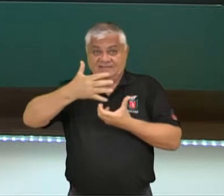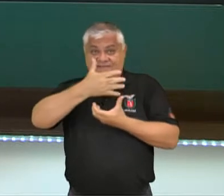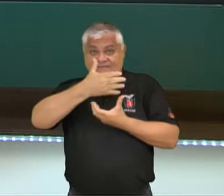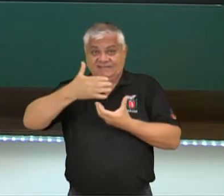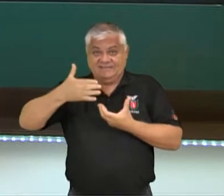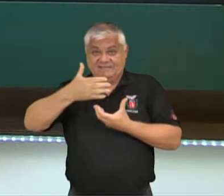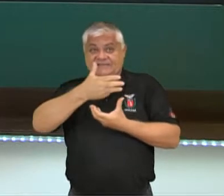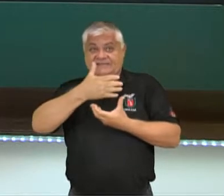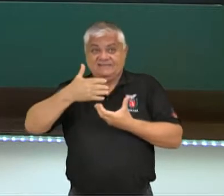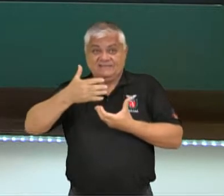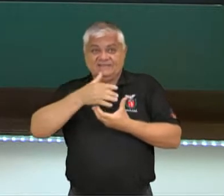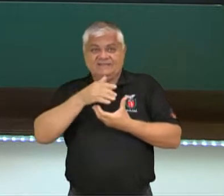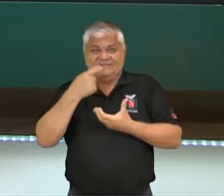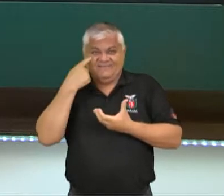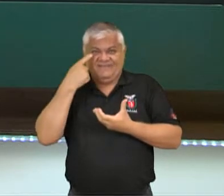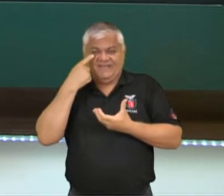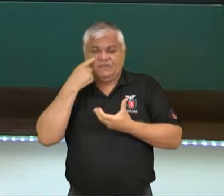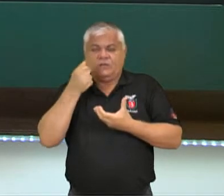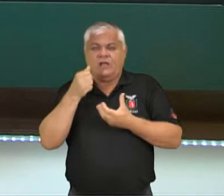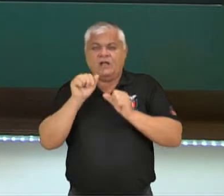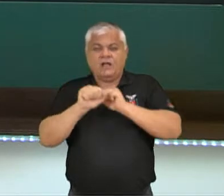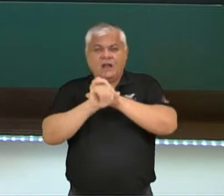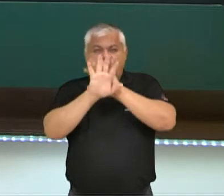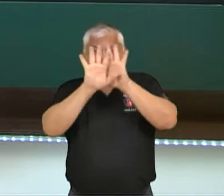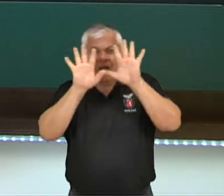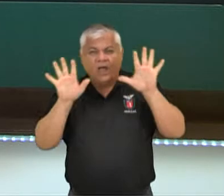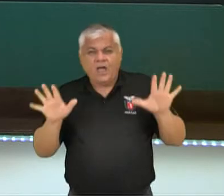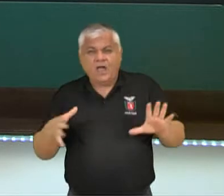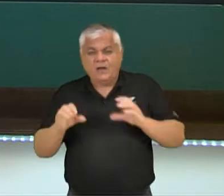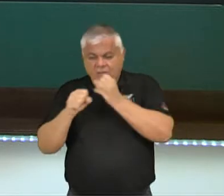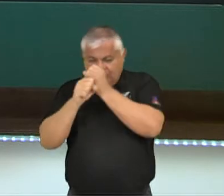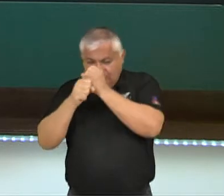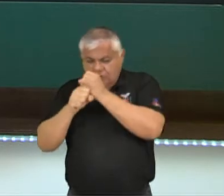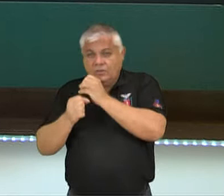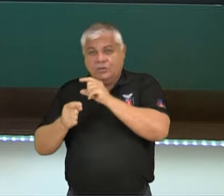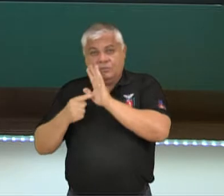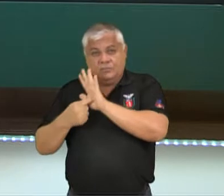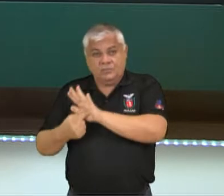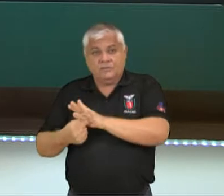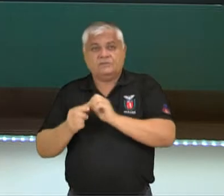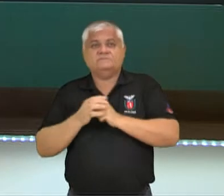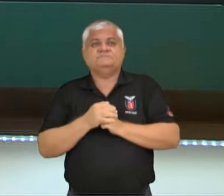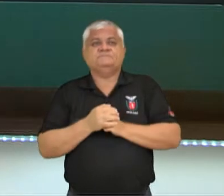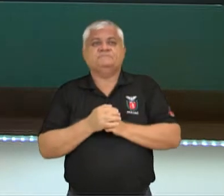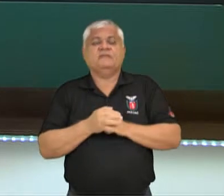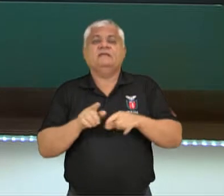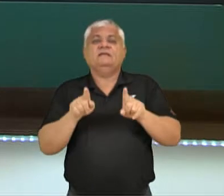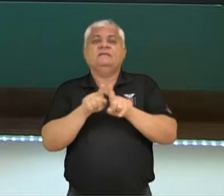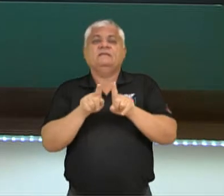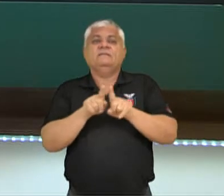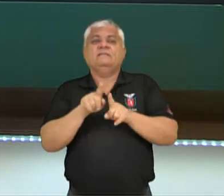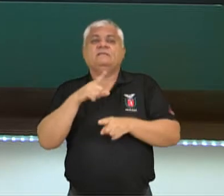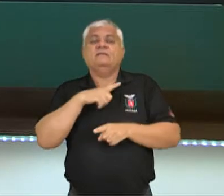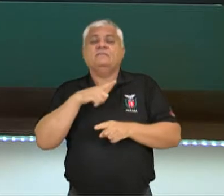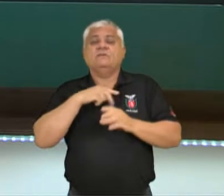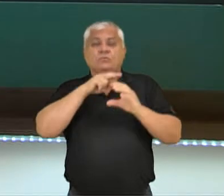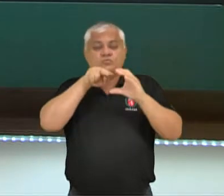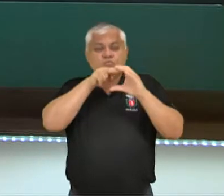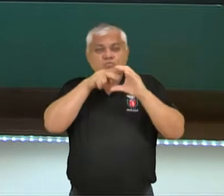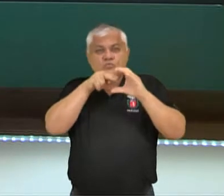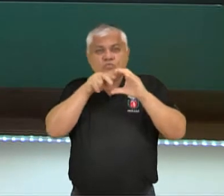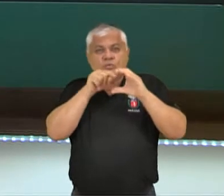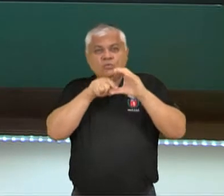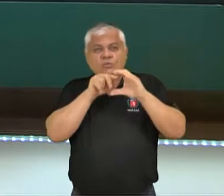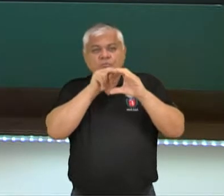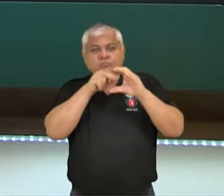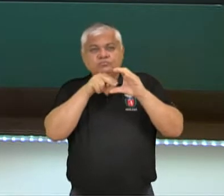essa parte mais clarinha na nossa microscopia eletrônica. E a gente também tem o núcleo, que está